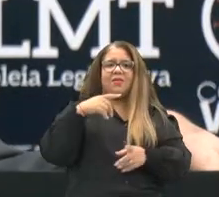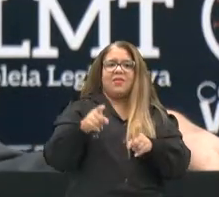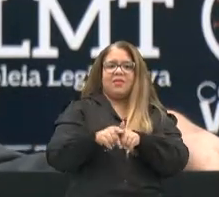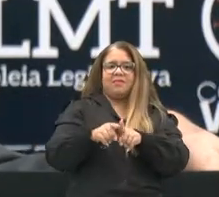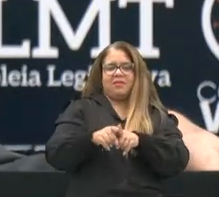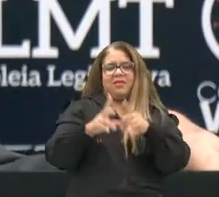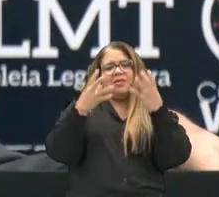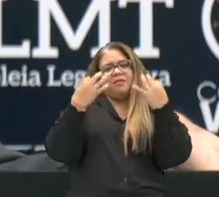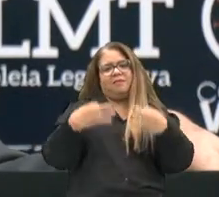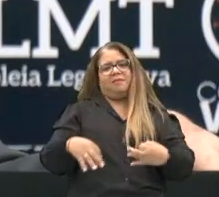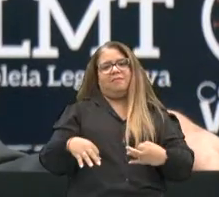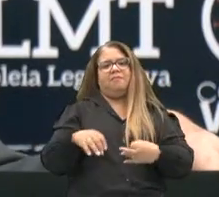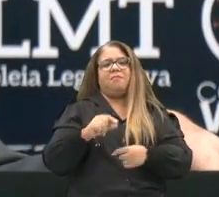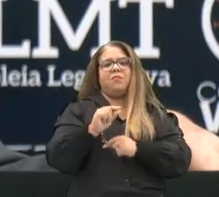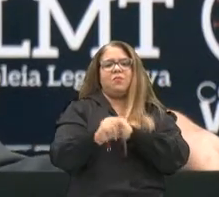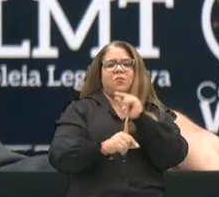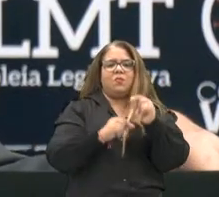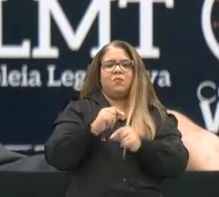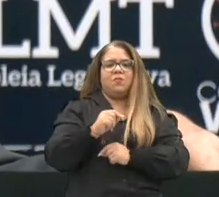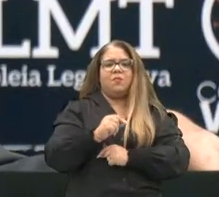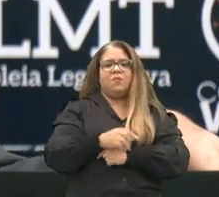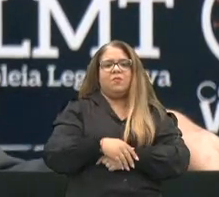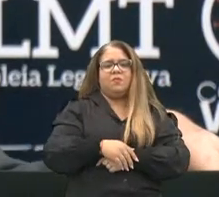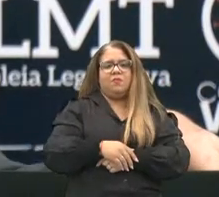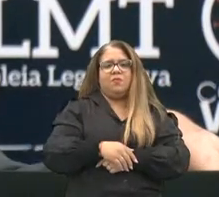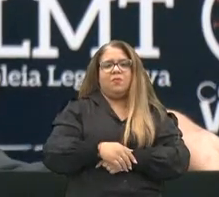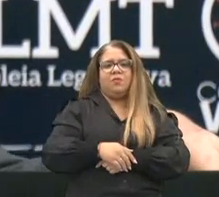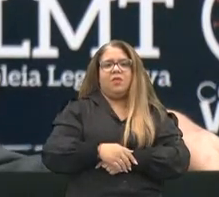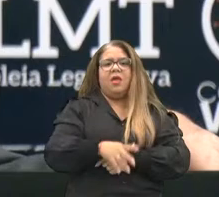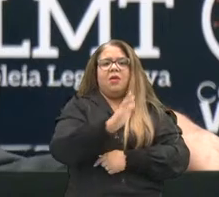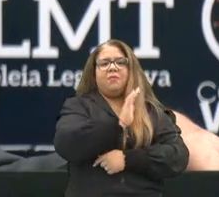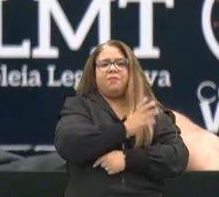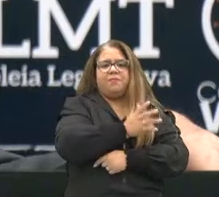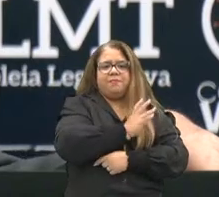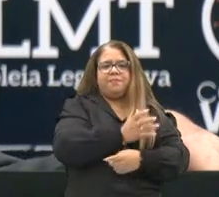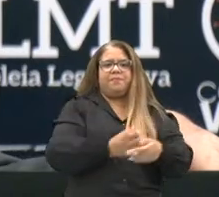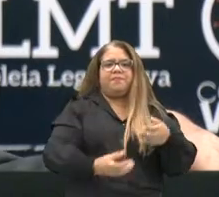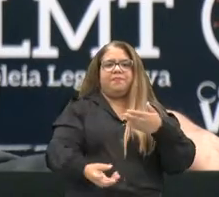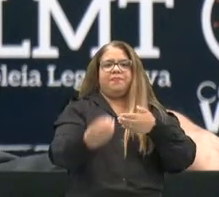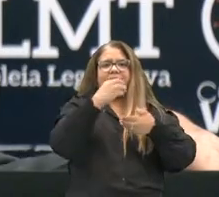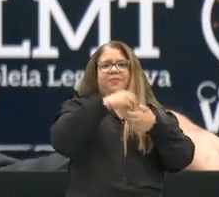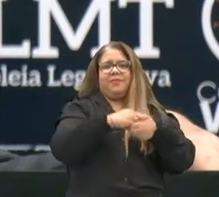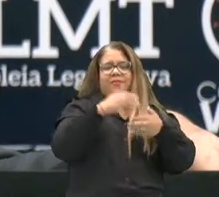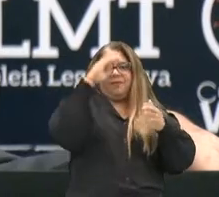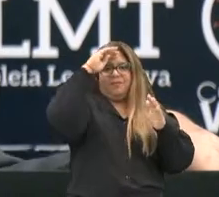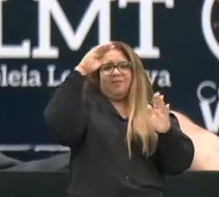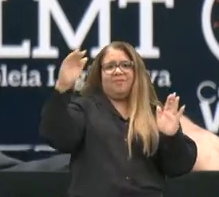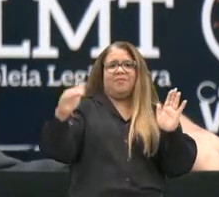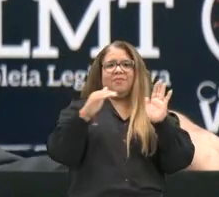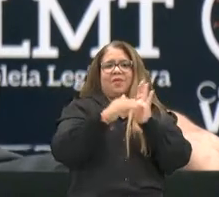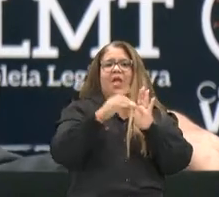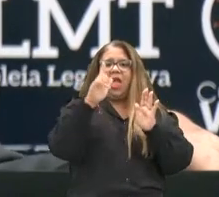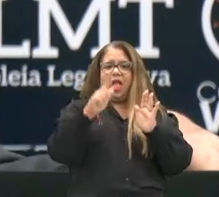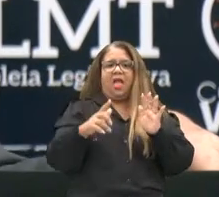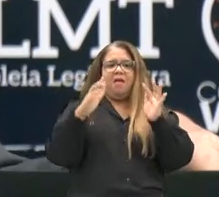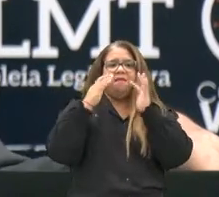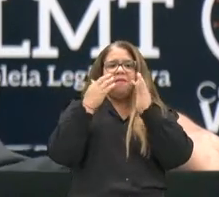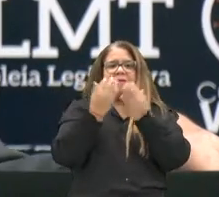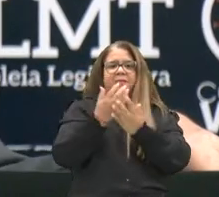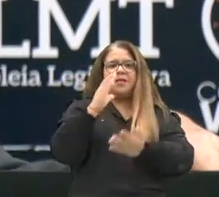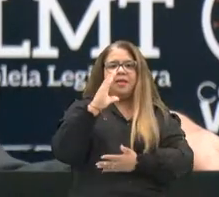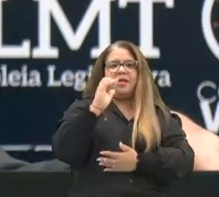certeza absoluta que tenha nos seus corações, nas suas mentes, que tenha o respeito dos Campos. Queira ou não